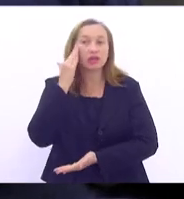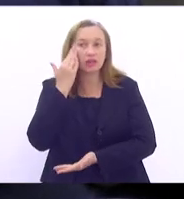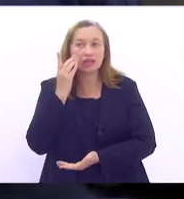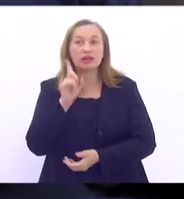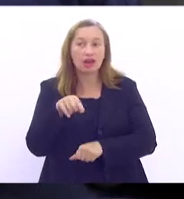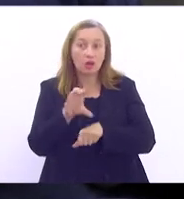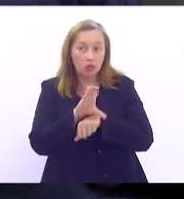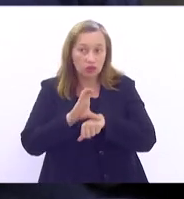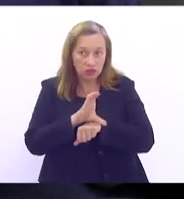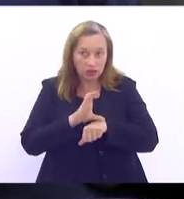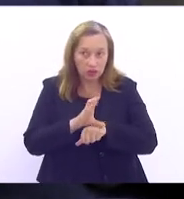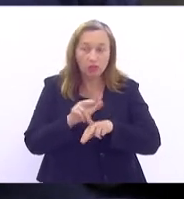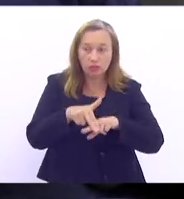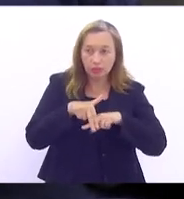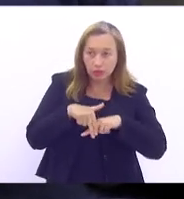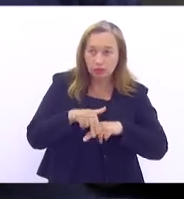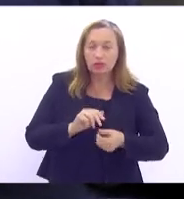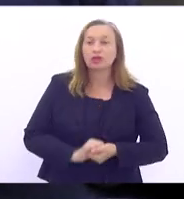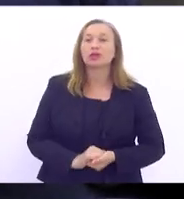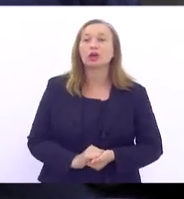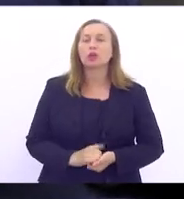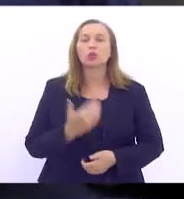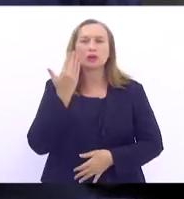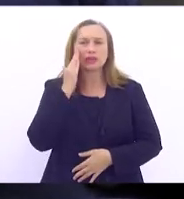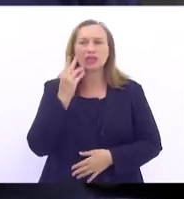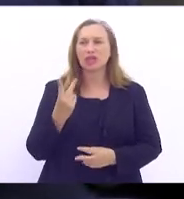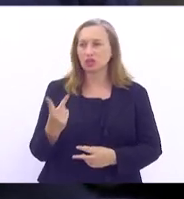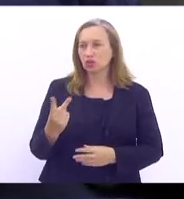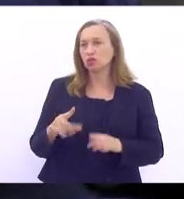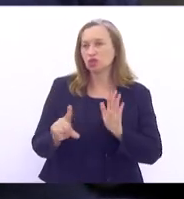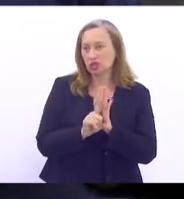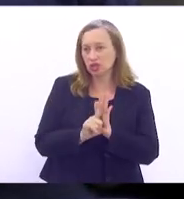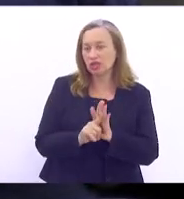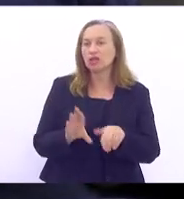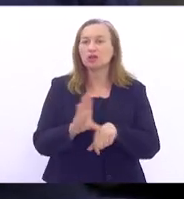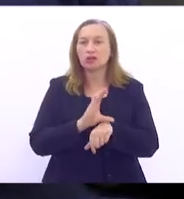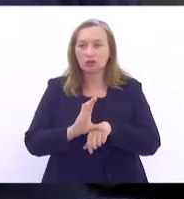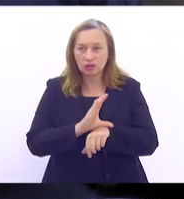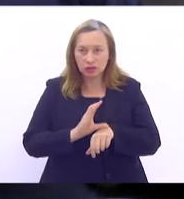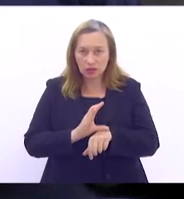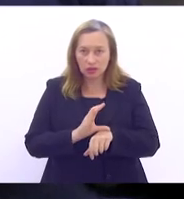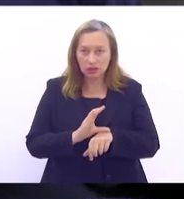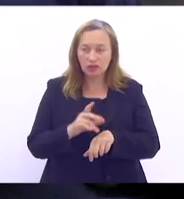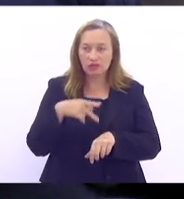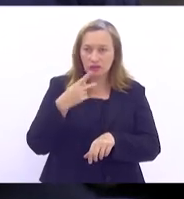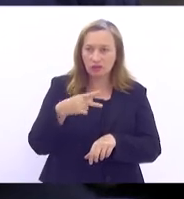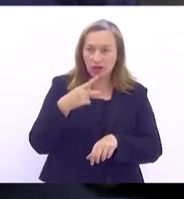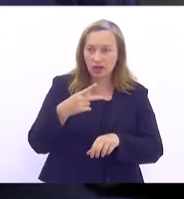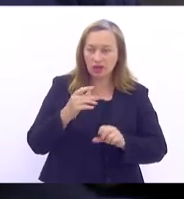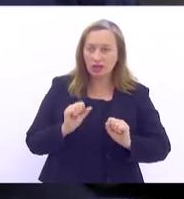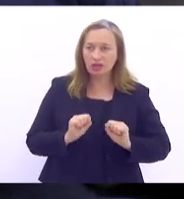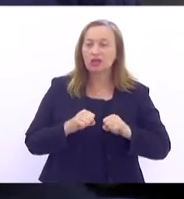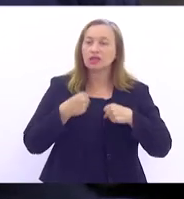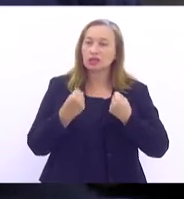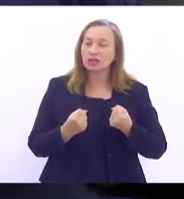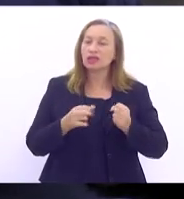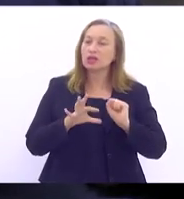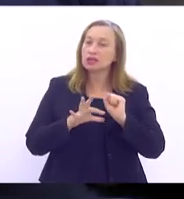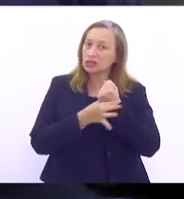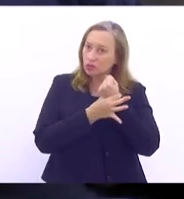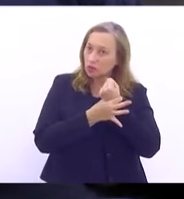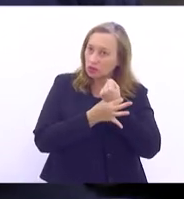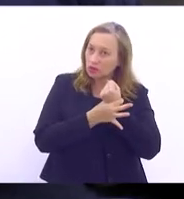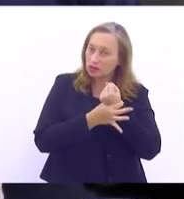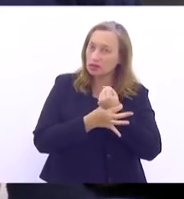inconstitucional por essa razão. Eu entendo que as duas leis são constitucionais porque elas, na verdade, se tratam da definição de um padrão de segurança que a